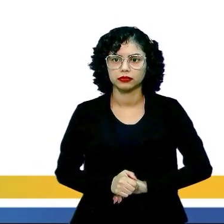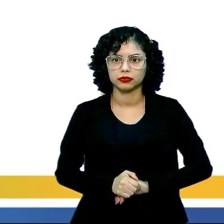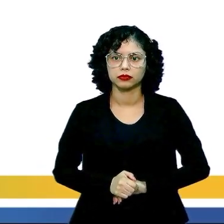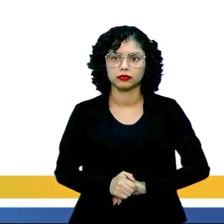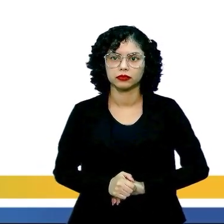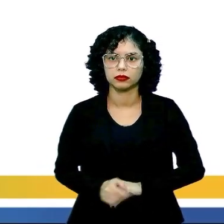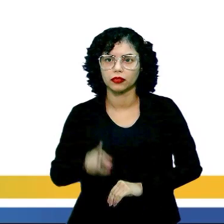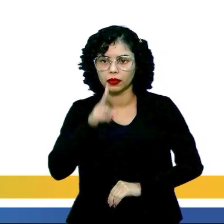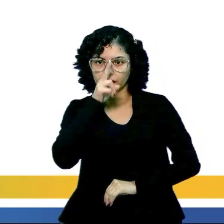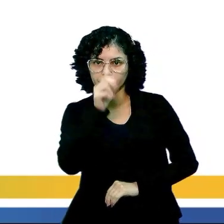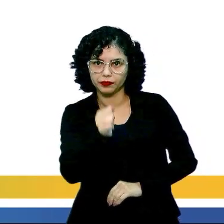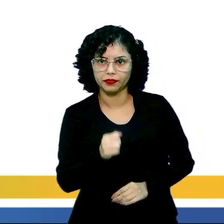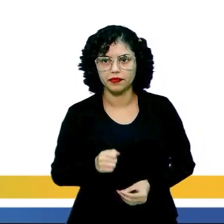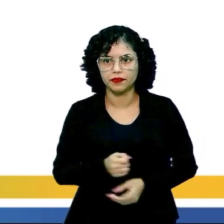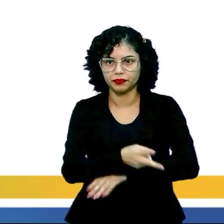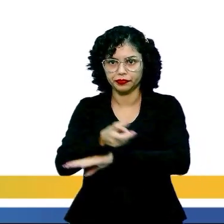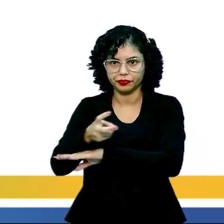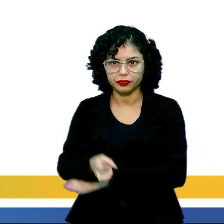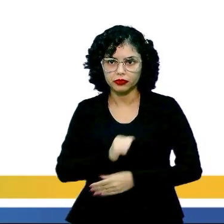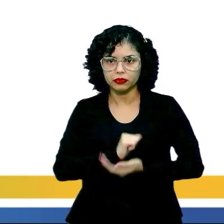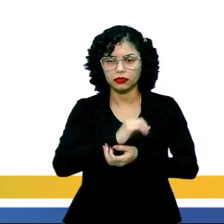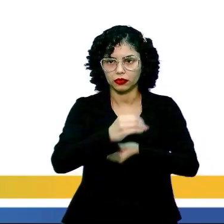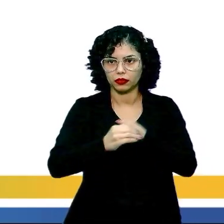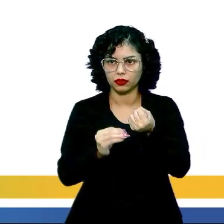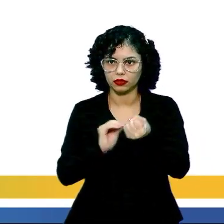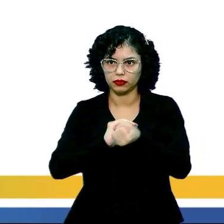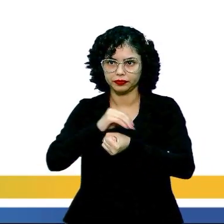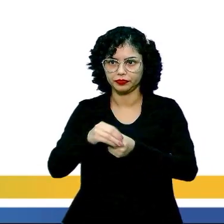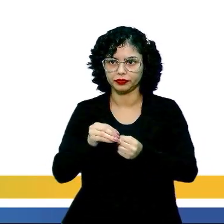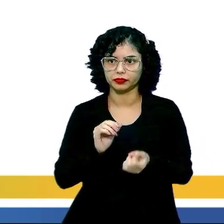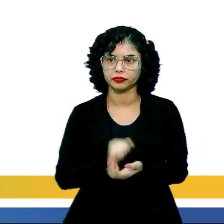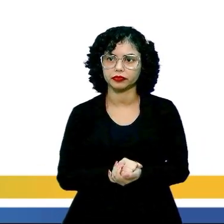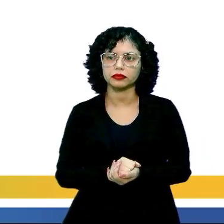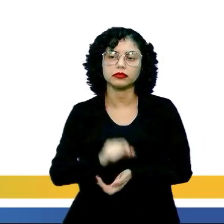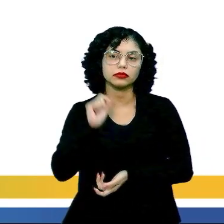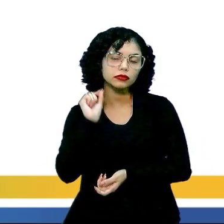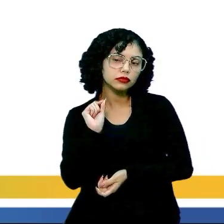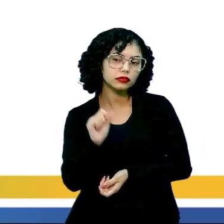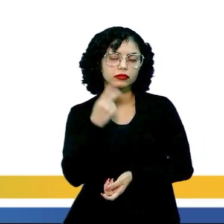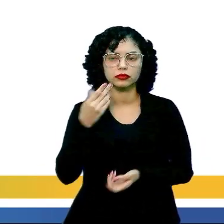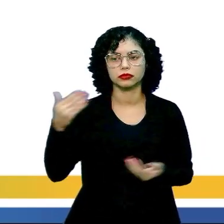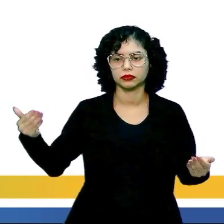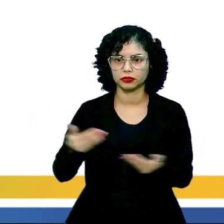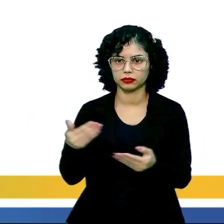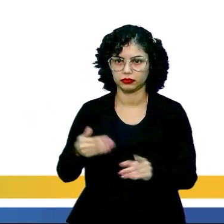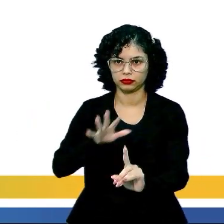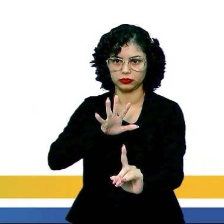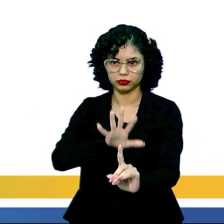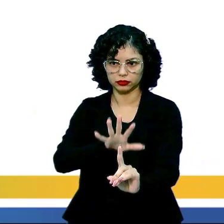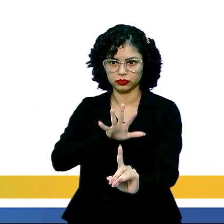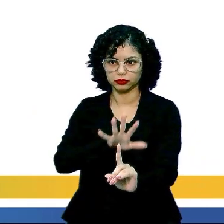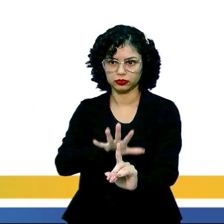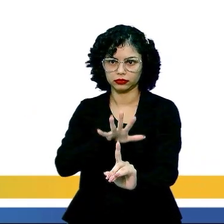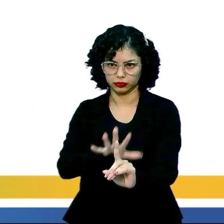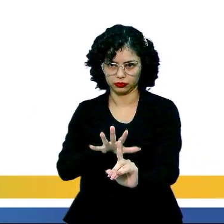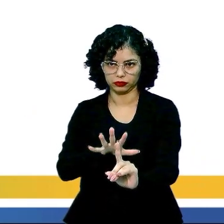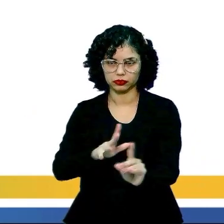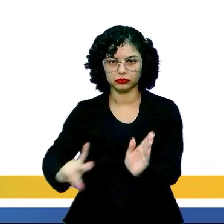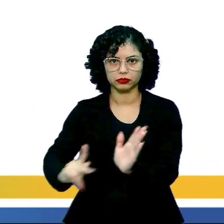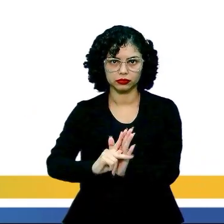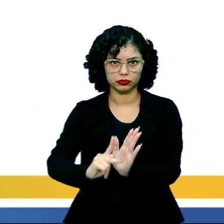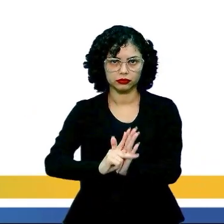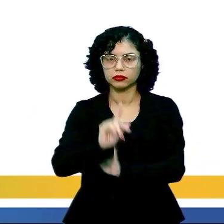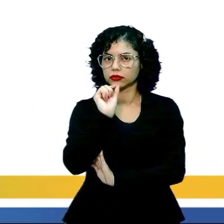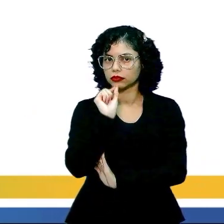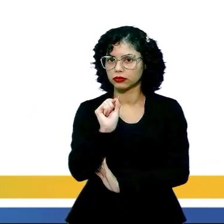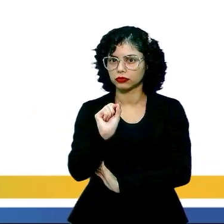Então, as forças atrativas entre as moléculas, é justamente isso que eu vou falar agora. Elas vão influenciar nas suas propriedades